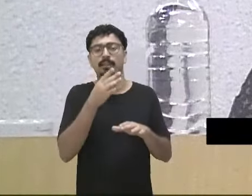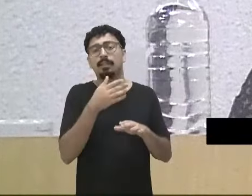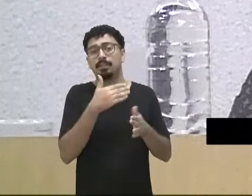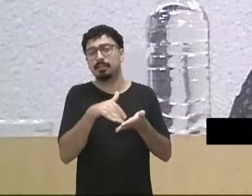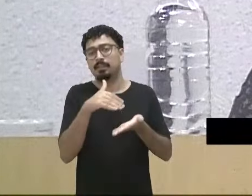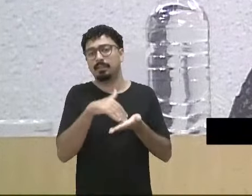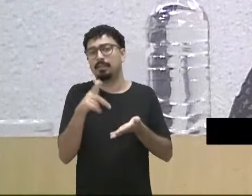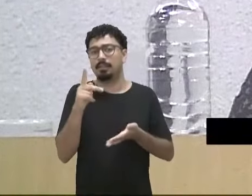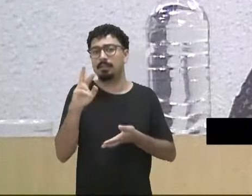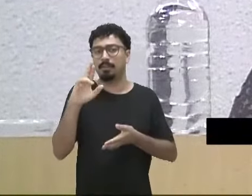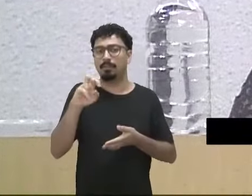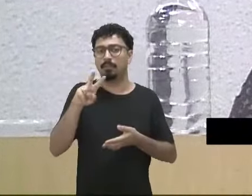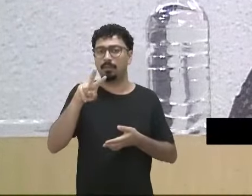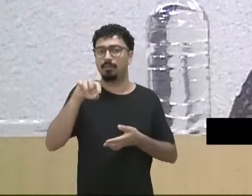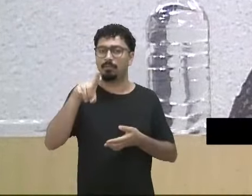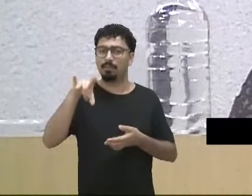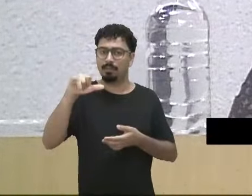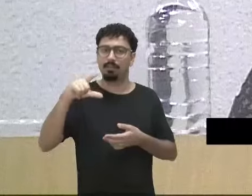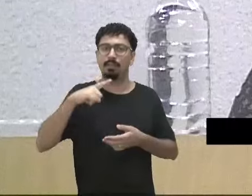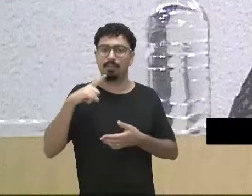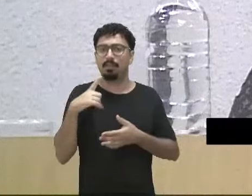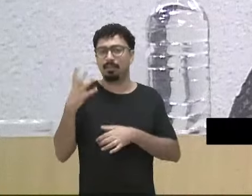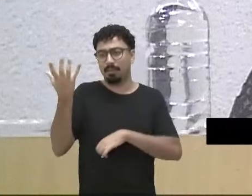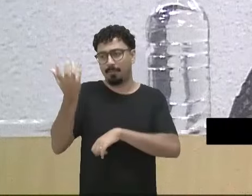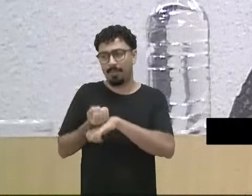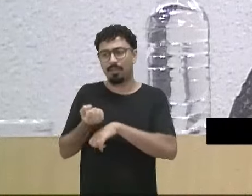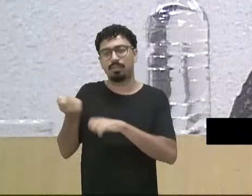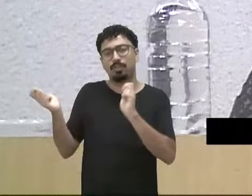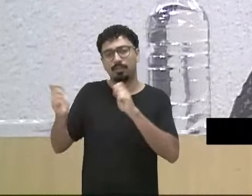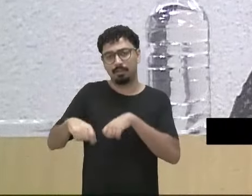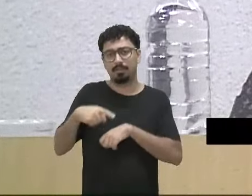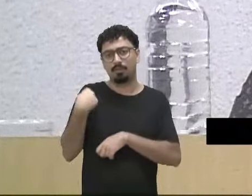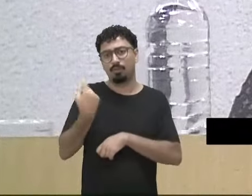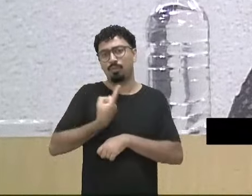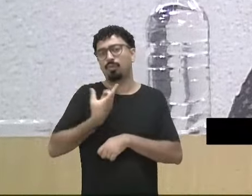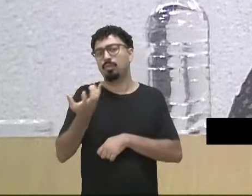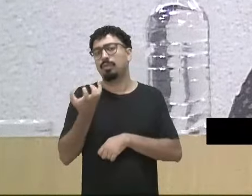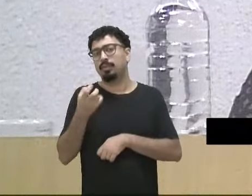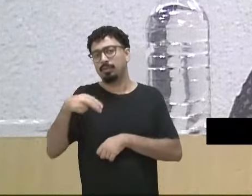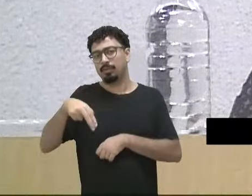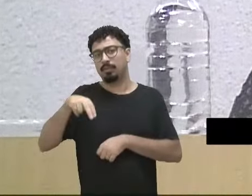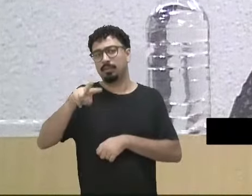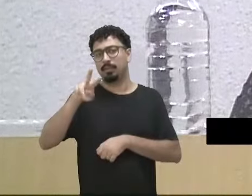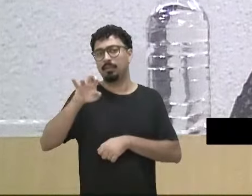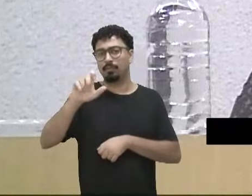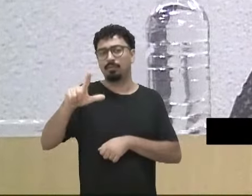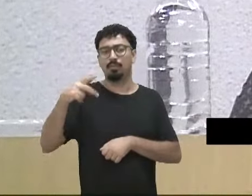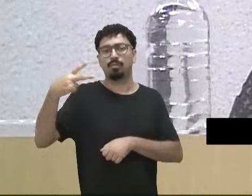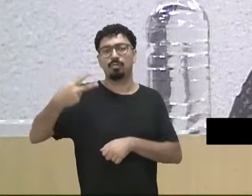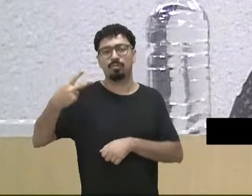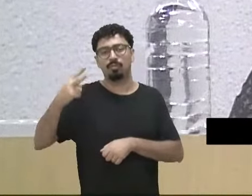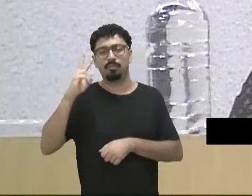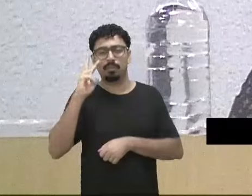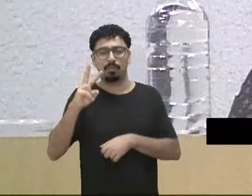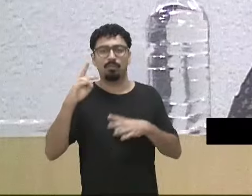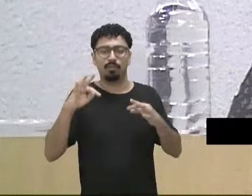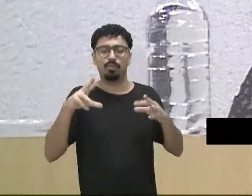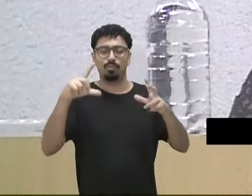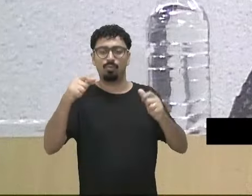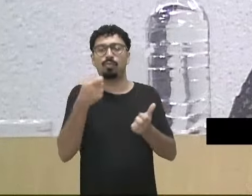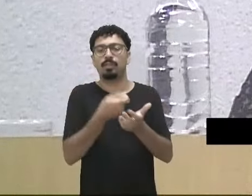consegue baixá-lo, né? Lá tem, como nós estamos buscando nível 2, vocês vão verificar quais são todas as exigências desse item